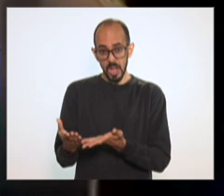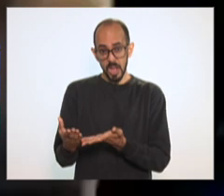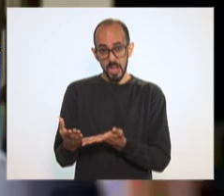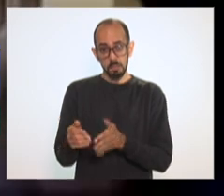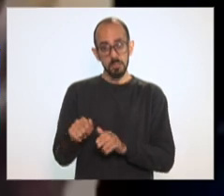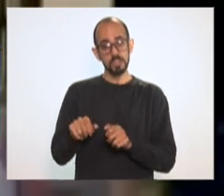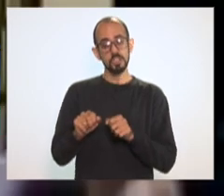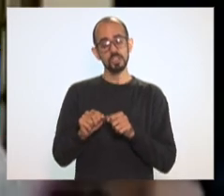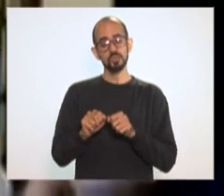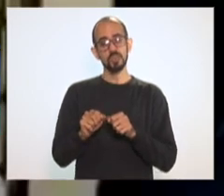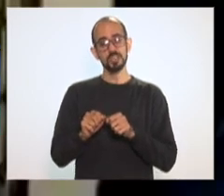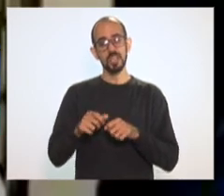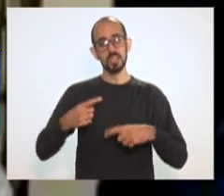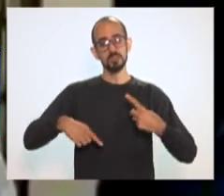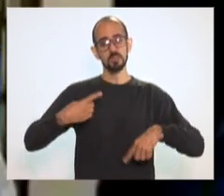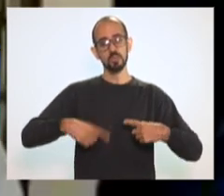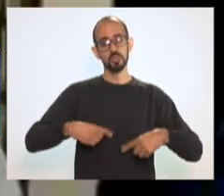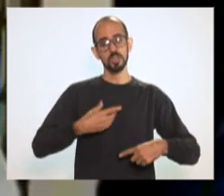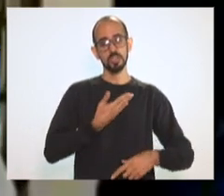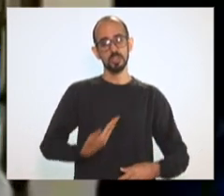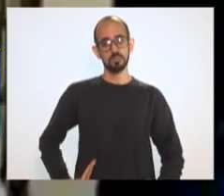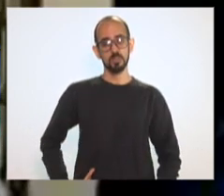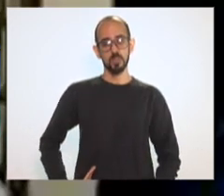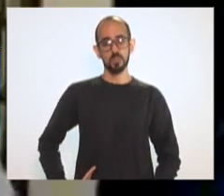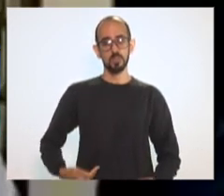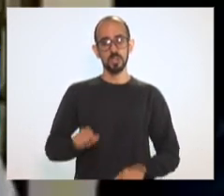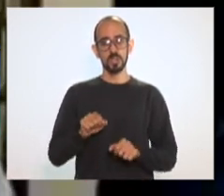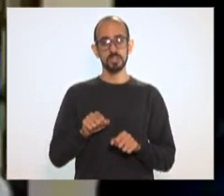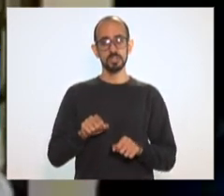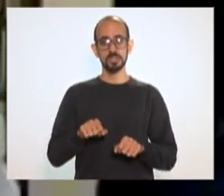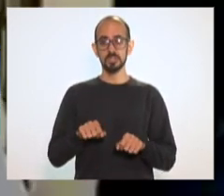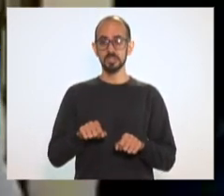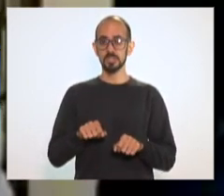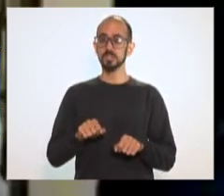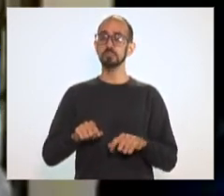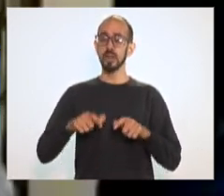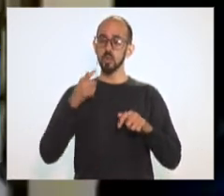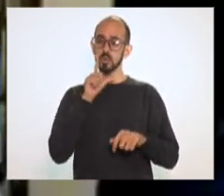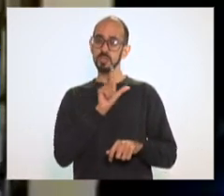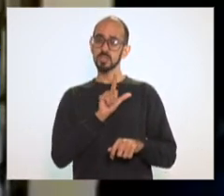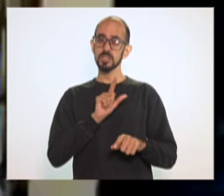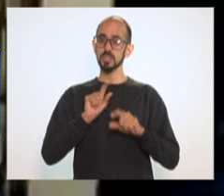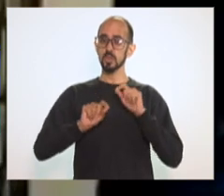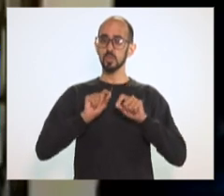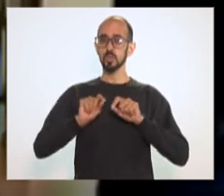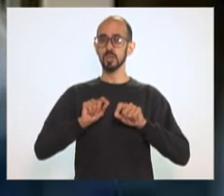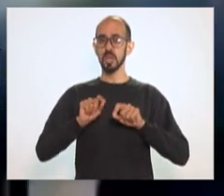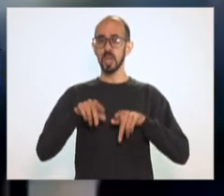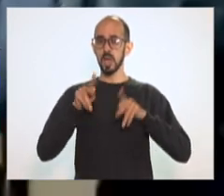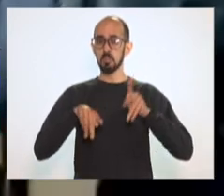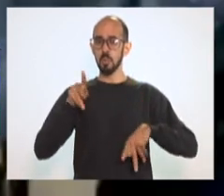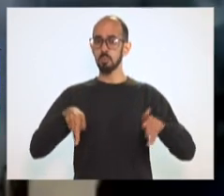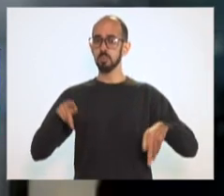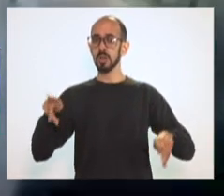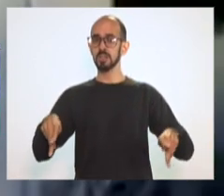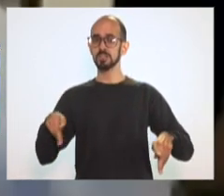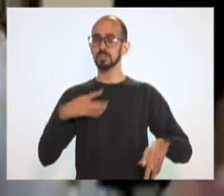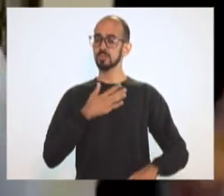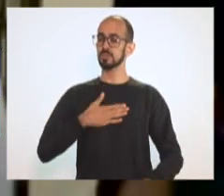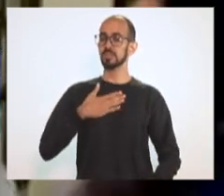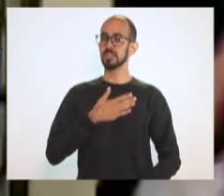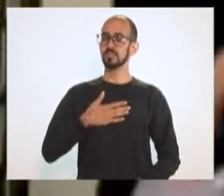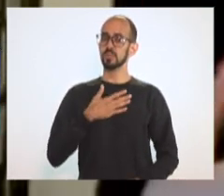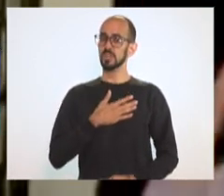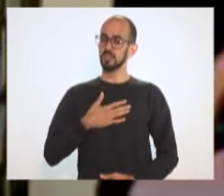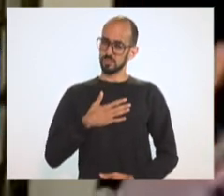suas políticas e de forma a deixar satisfeito os usuários dela